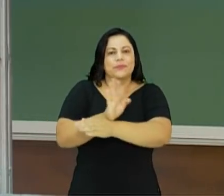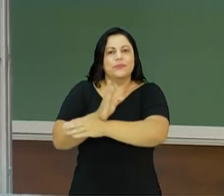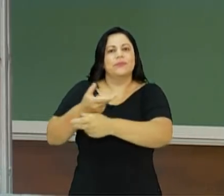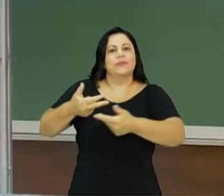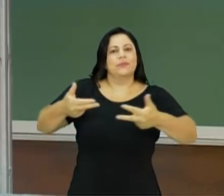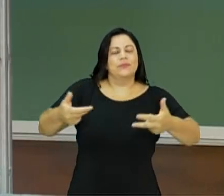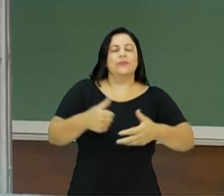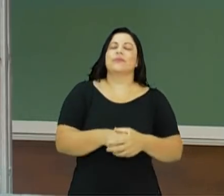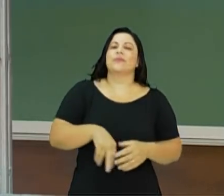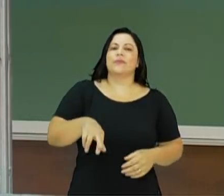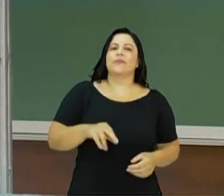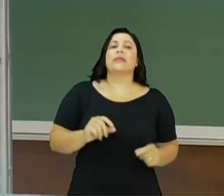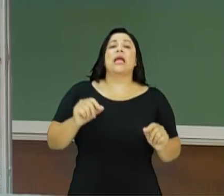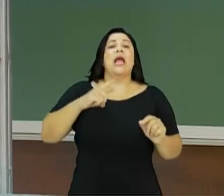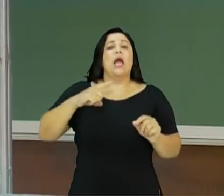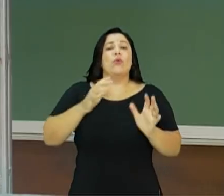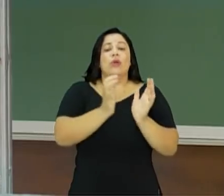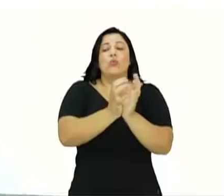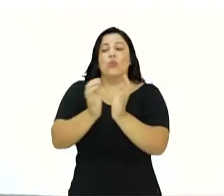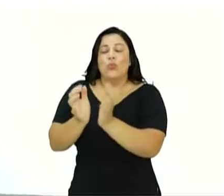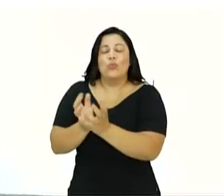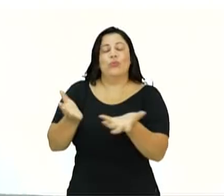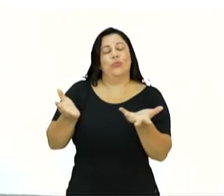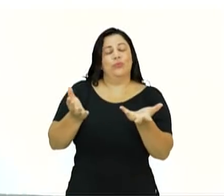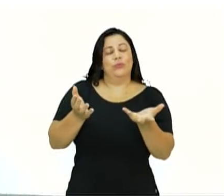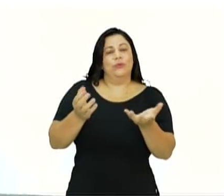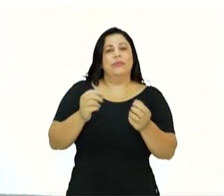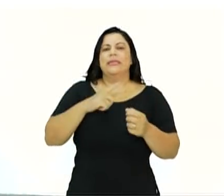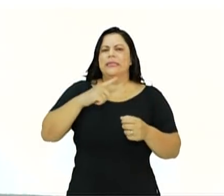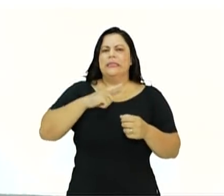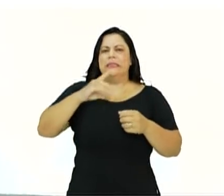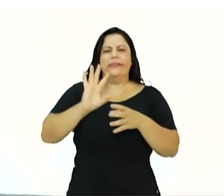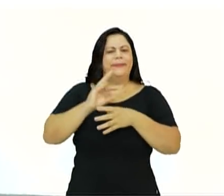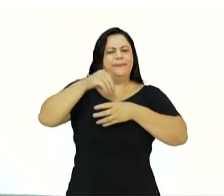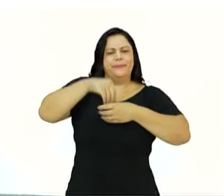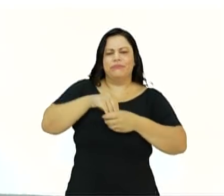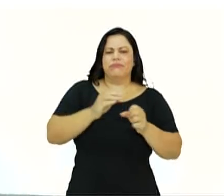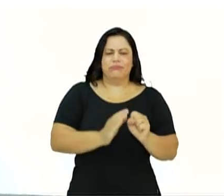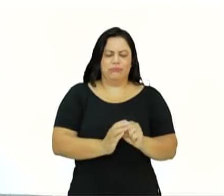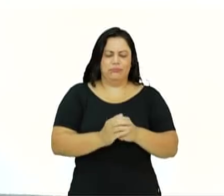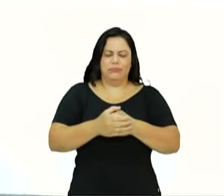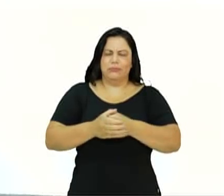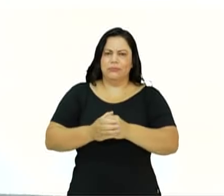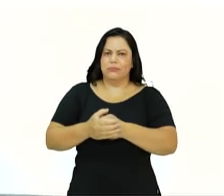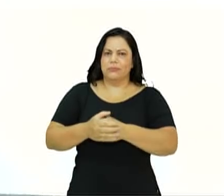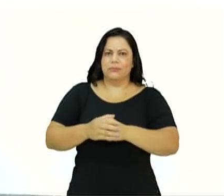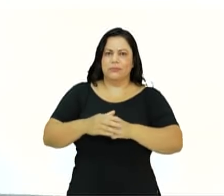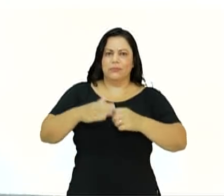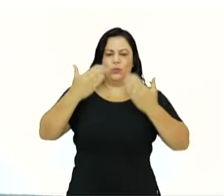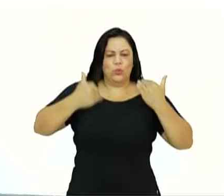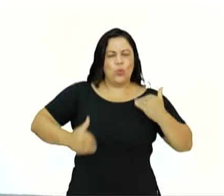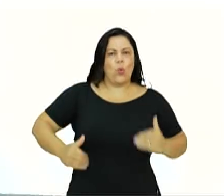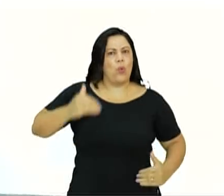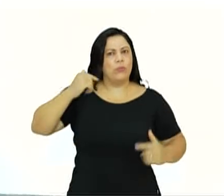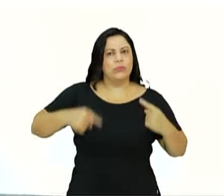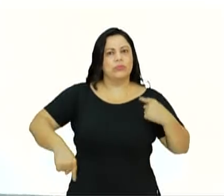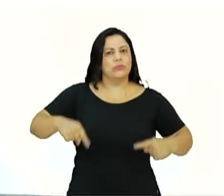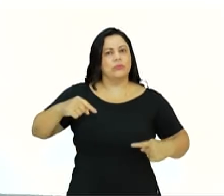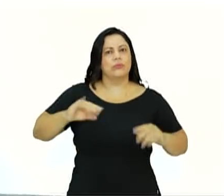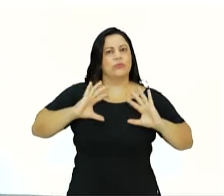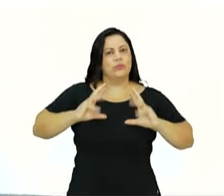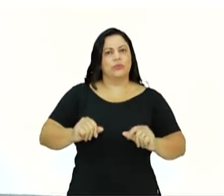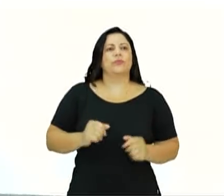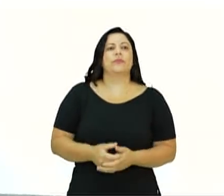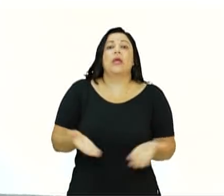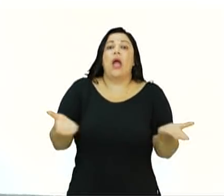de esqueleto cartilaginoso. Então, tem essa diferença ali, essa particularidade. É bem interessante também. Ok? Vamos a um terceiro